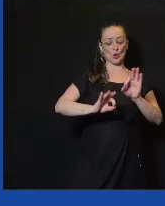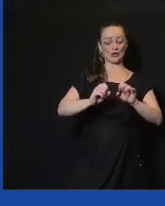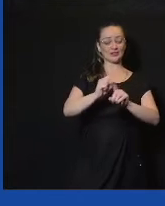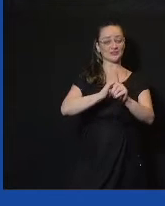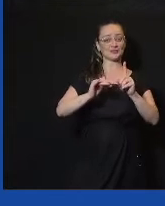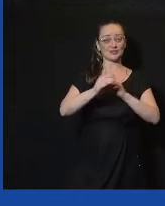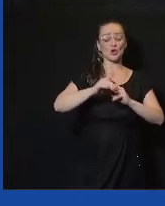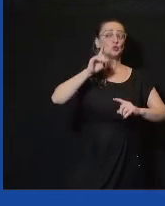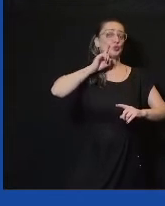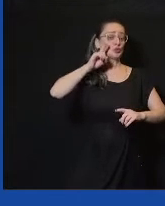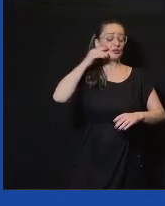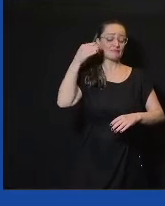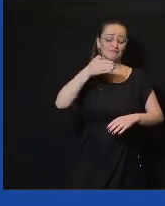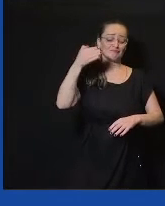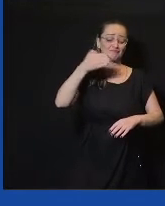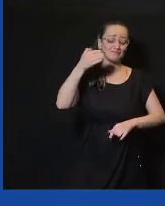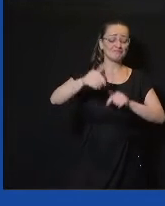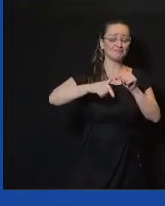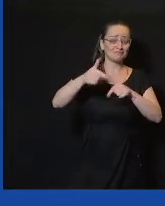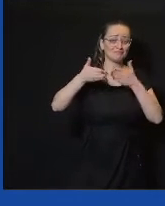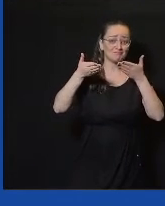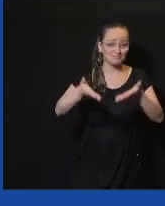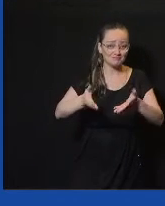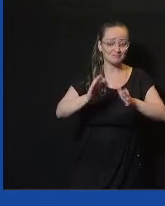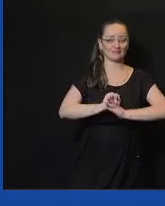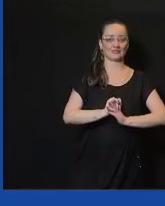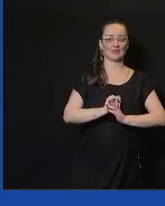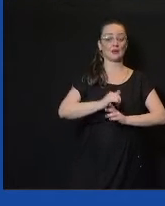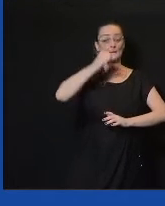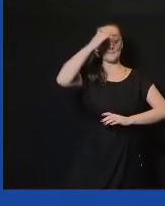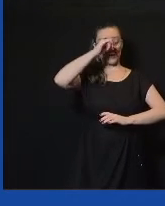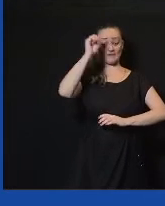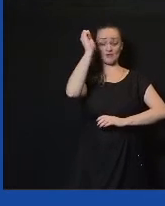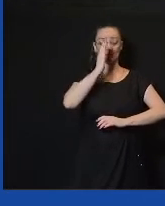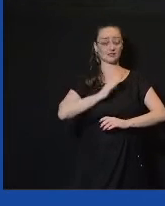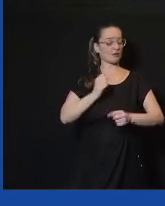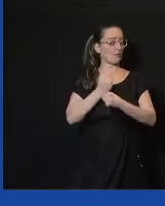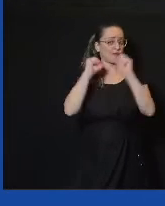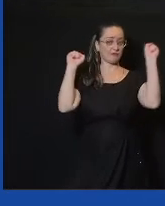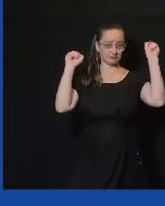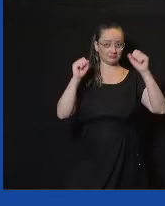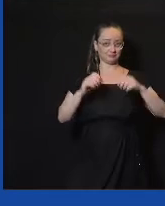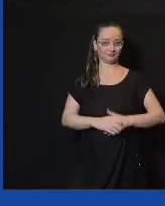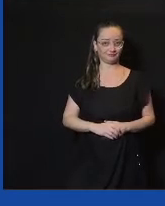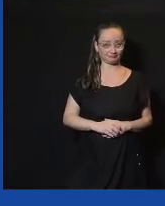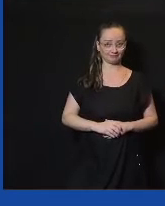dia, tem, para que o Brasil não tenha entrado num processo de comissão social,